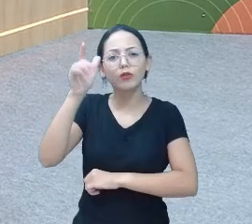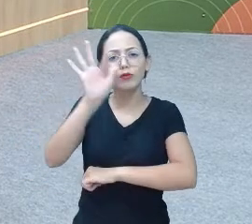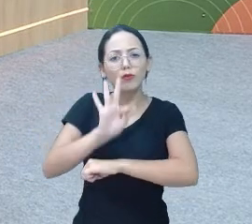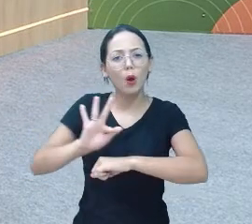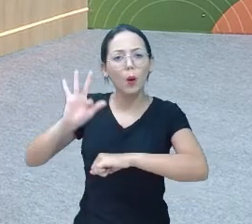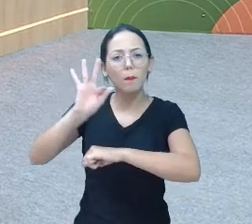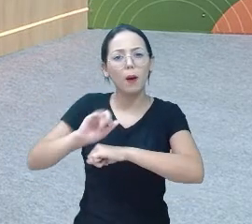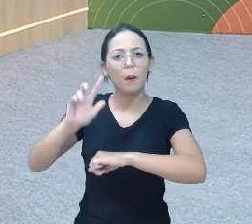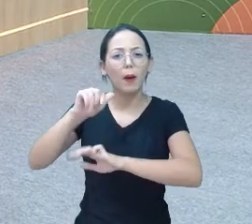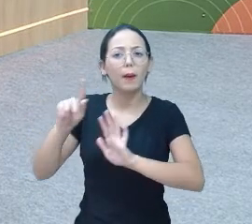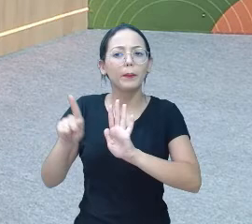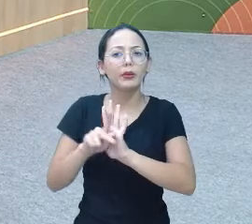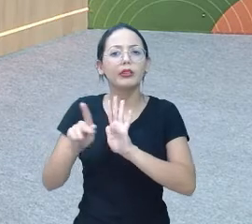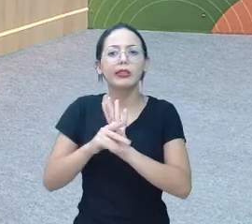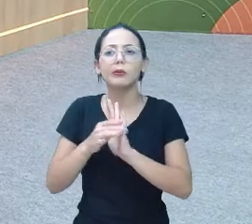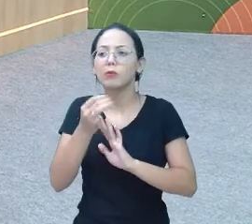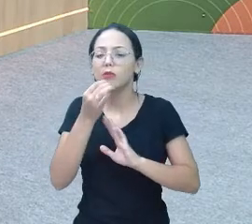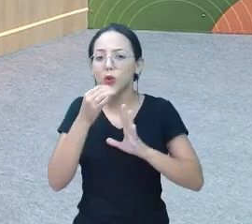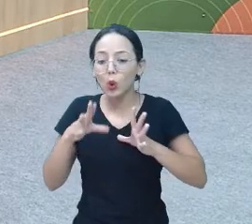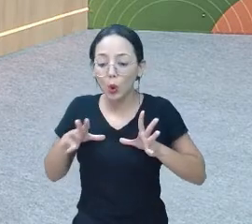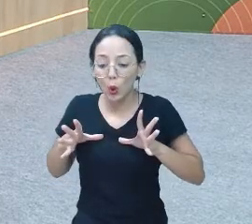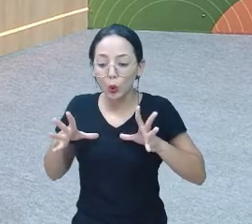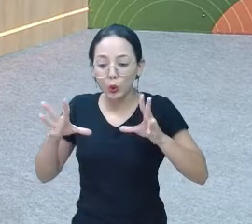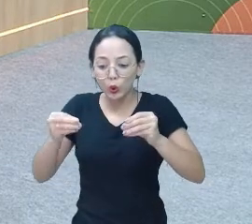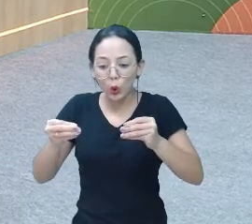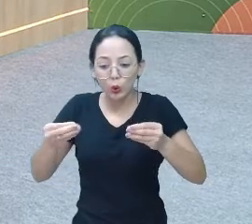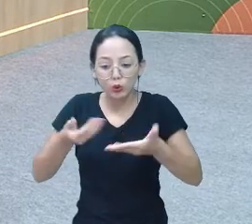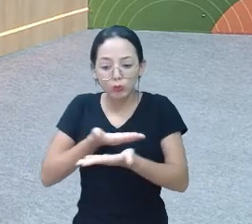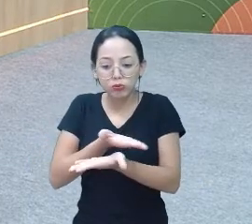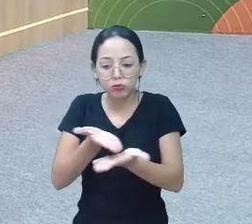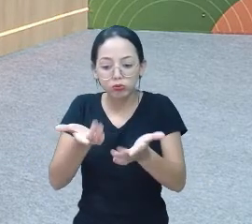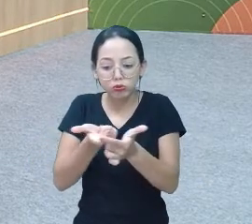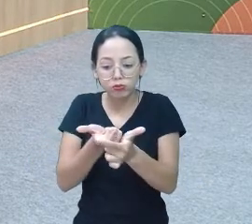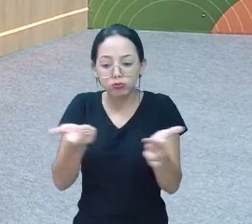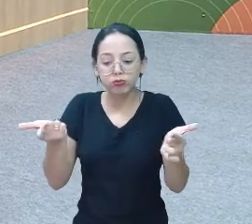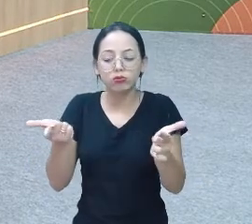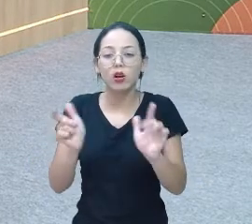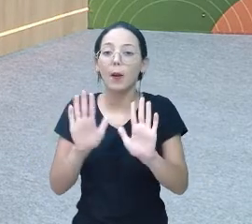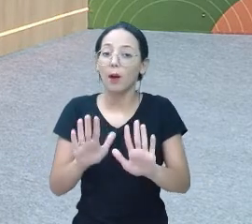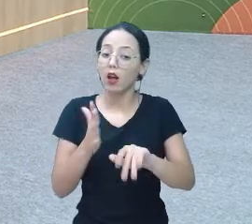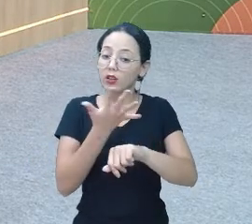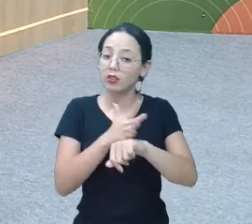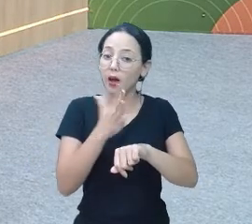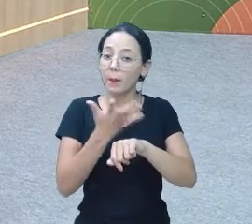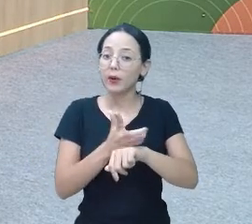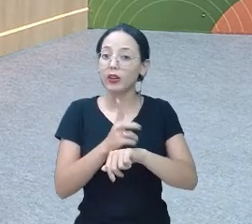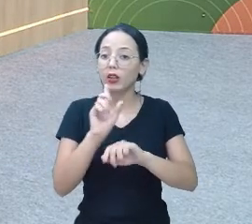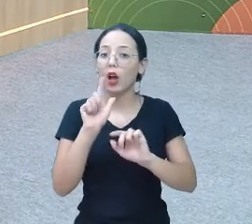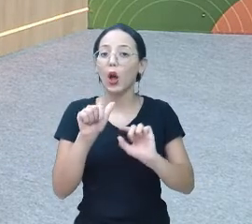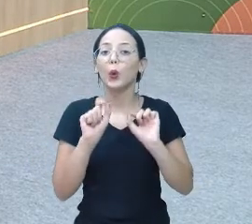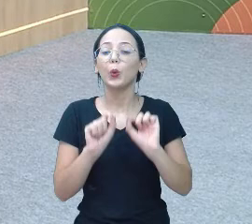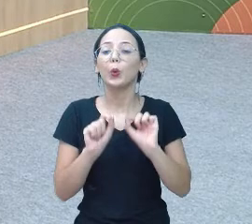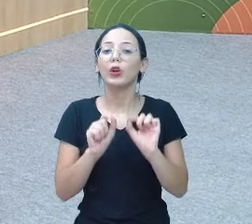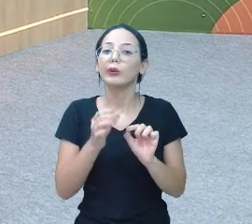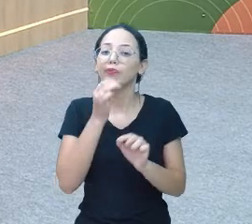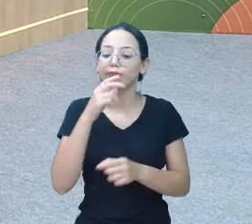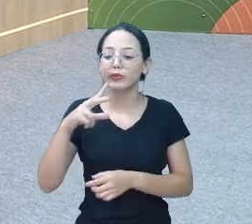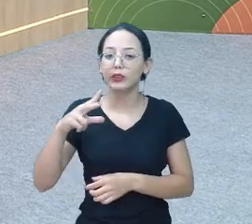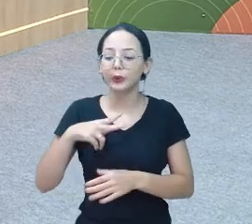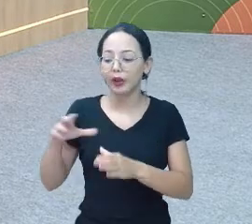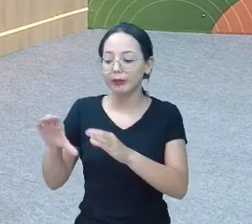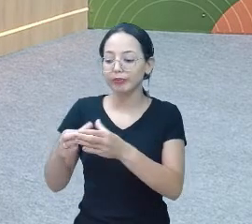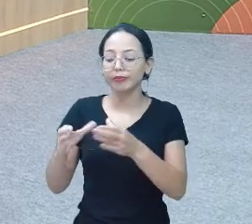se fosse funcionando para todos. E a gente vai observar que a prática, ela vai muito de casos